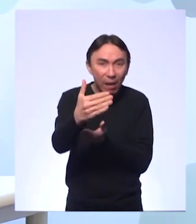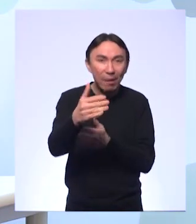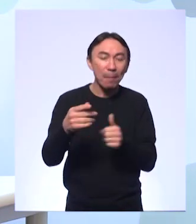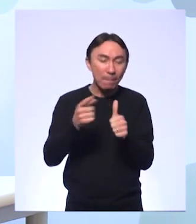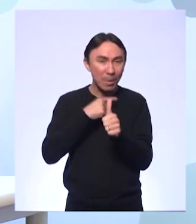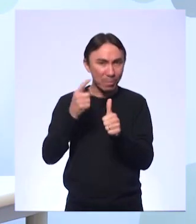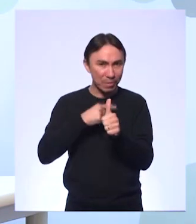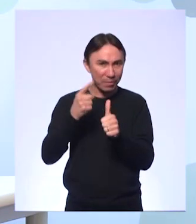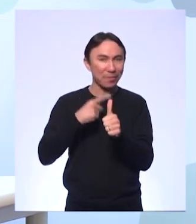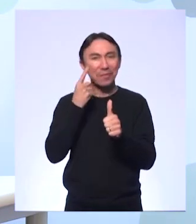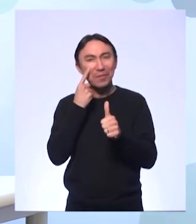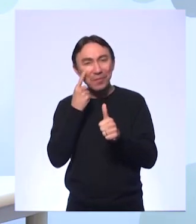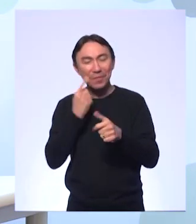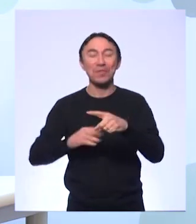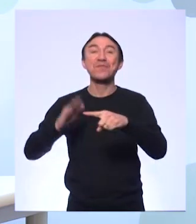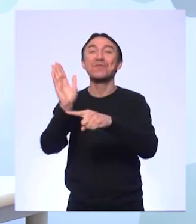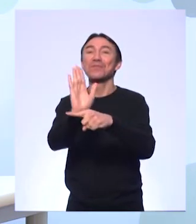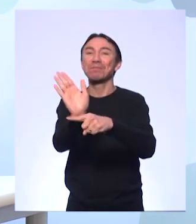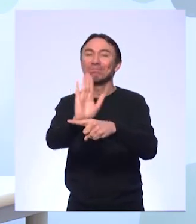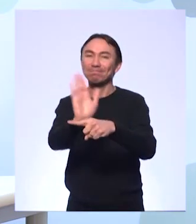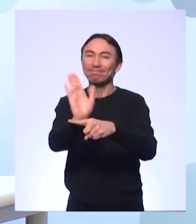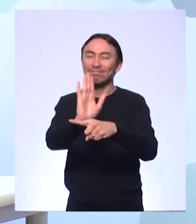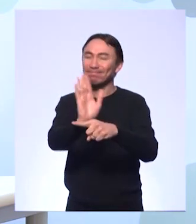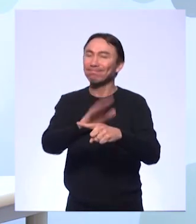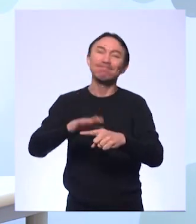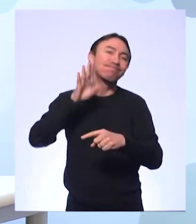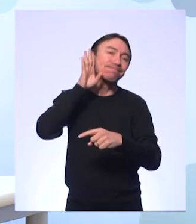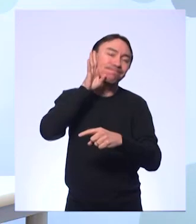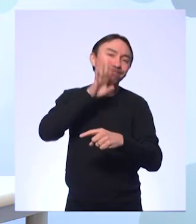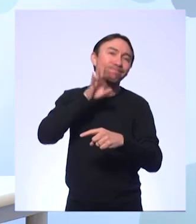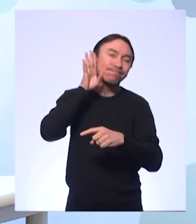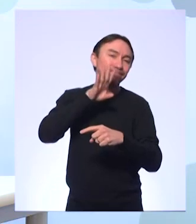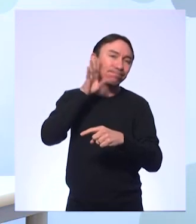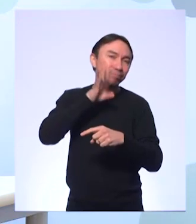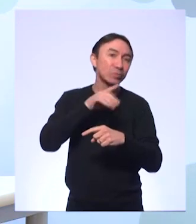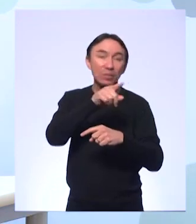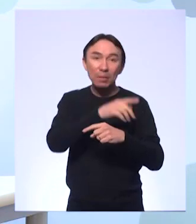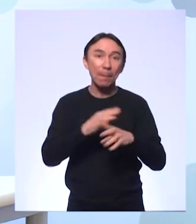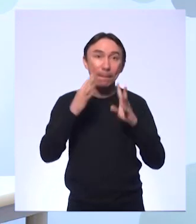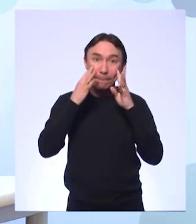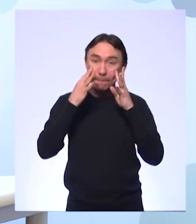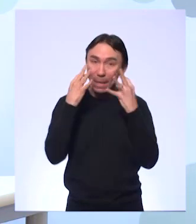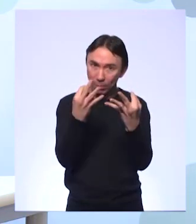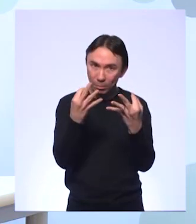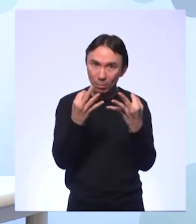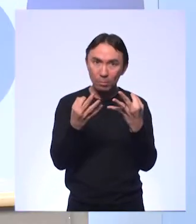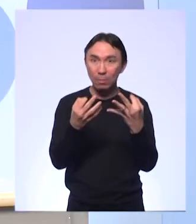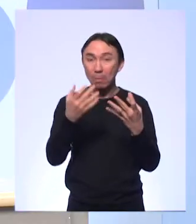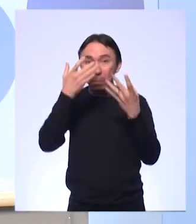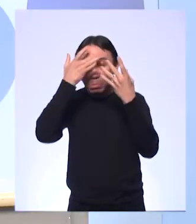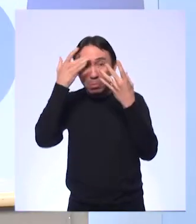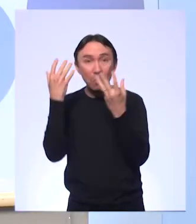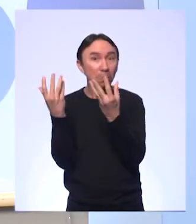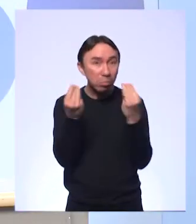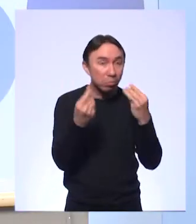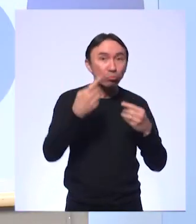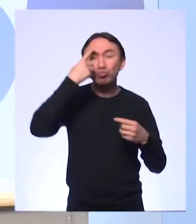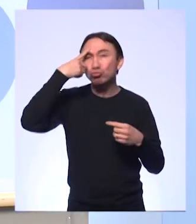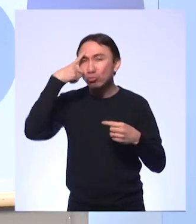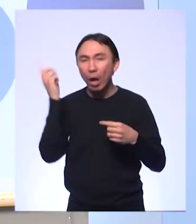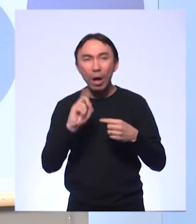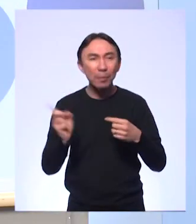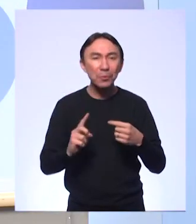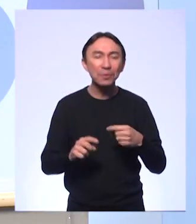um vídeo super interessante. Prestem bastante atenção, porque muita gente não sabe disso. Inclusive o título do vídeo é